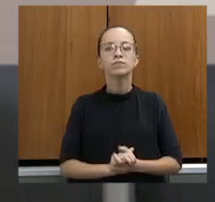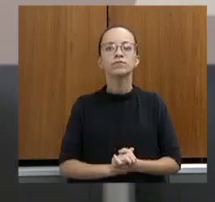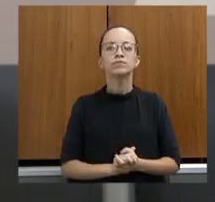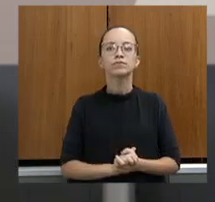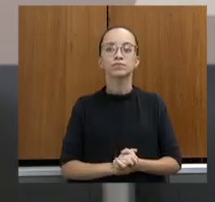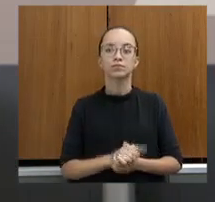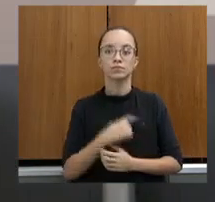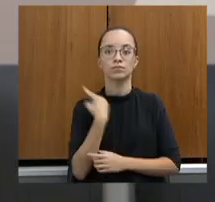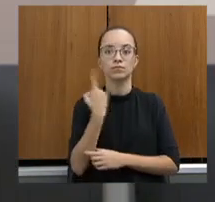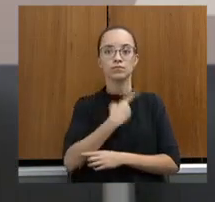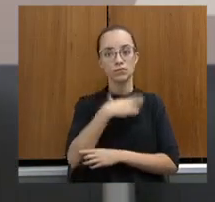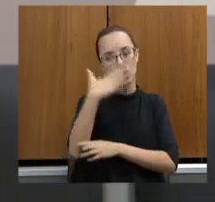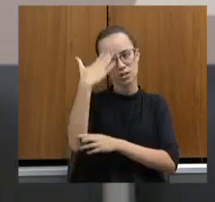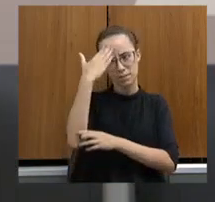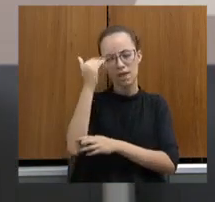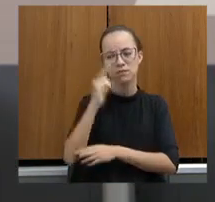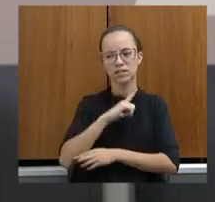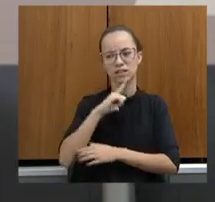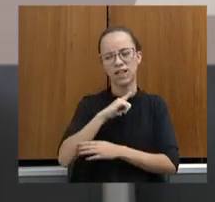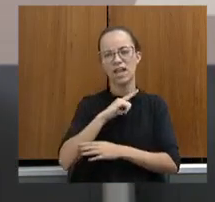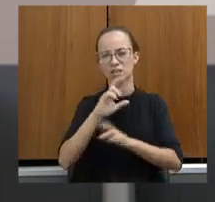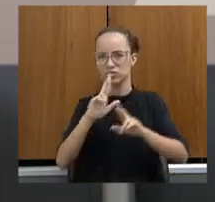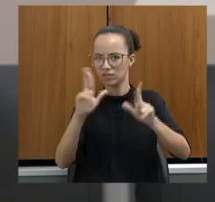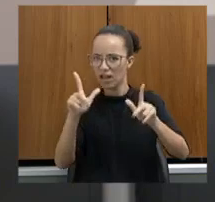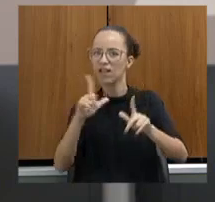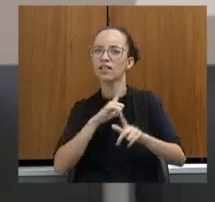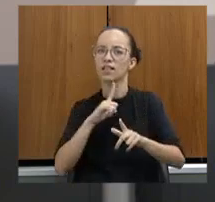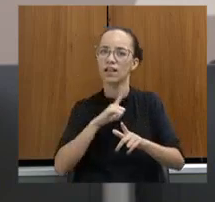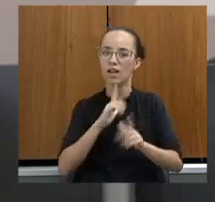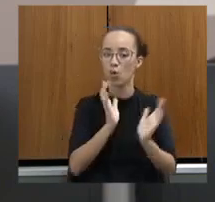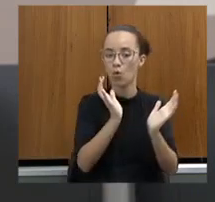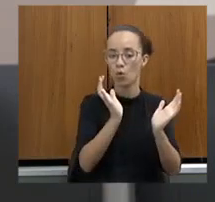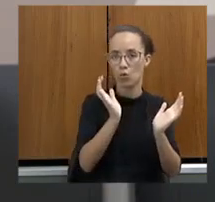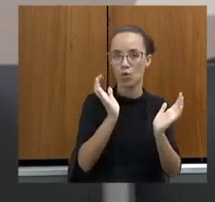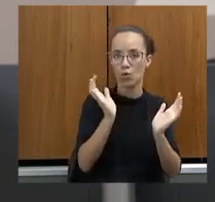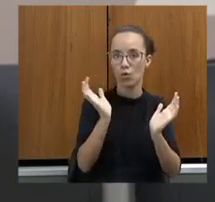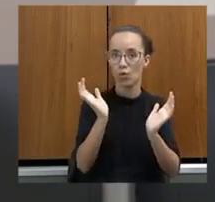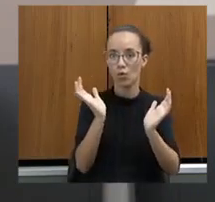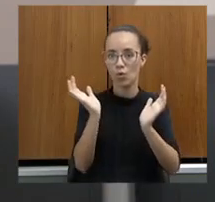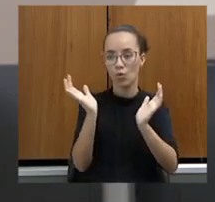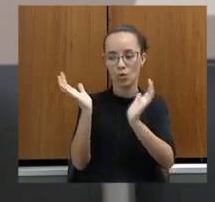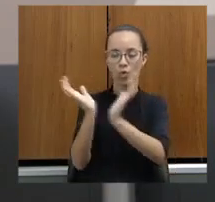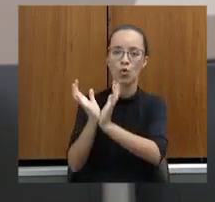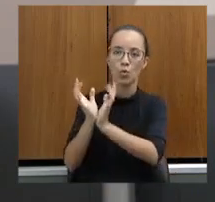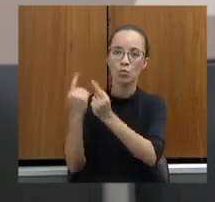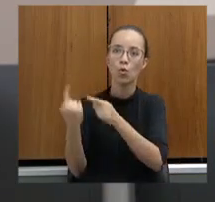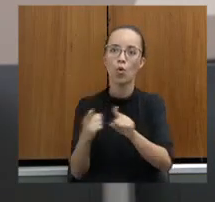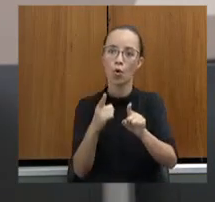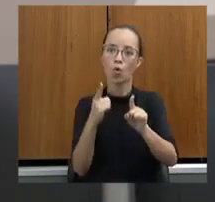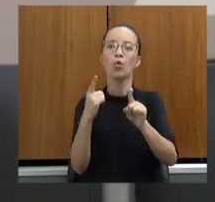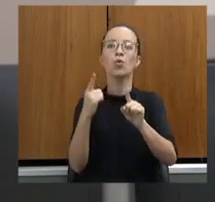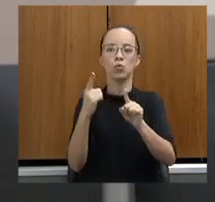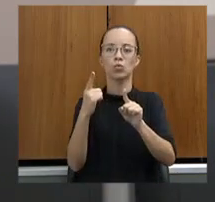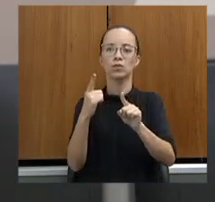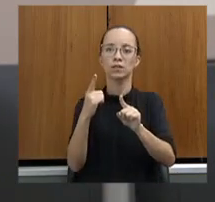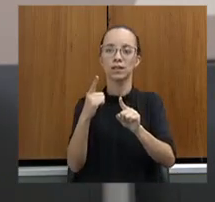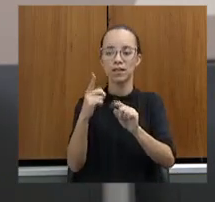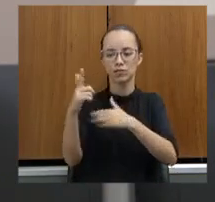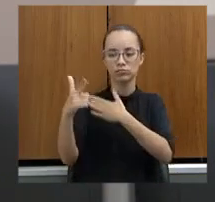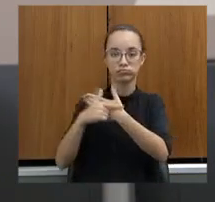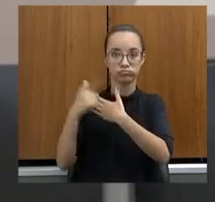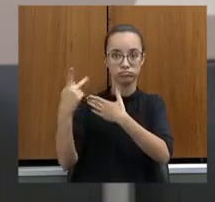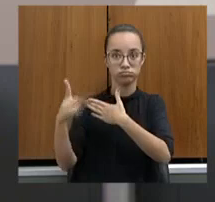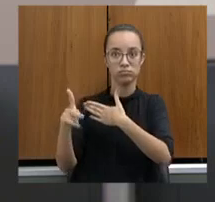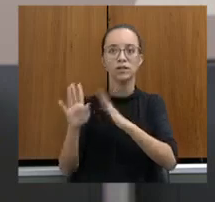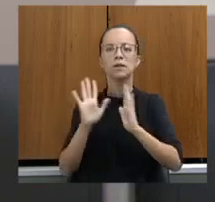nós sabemos as divergências a oposição está nos fazendo bem o seu papel não tenha dúvida mas quando